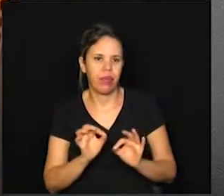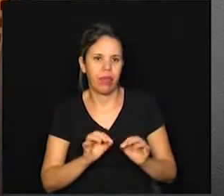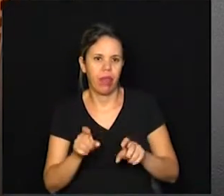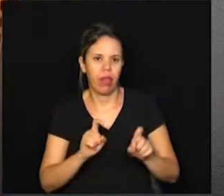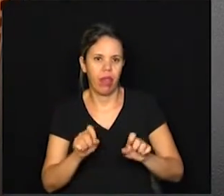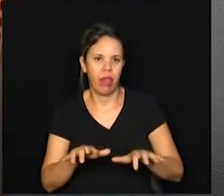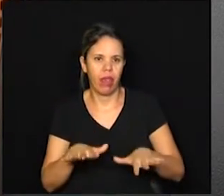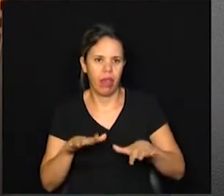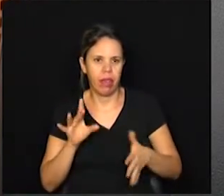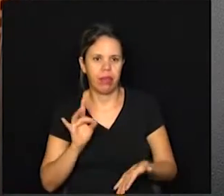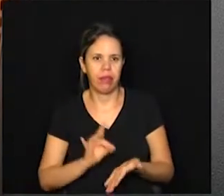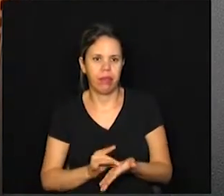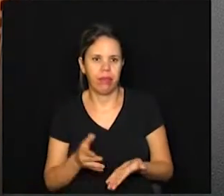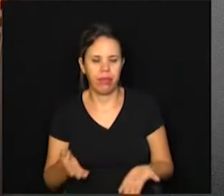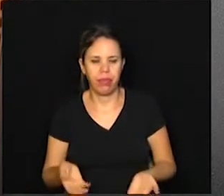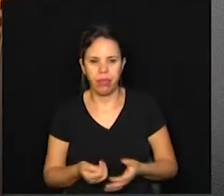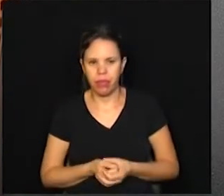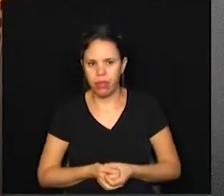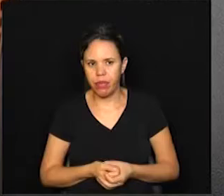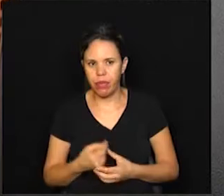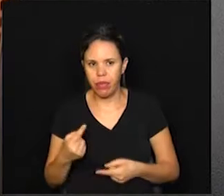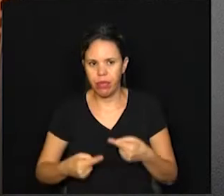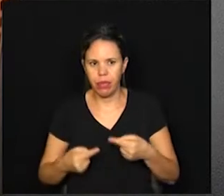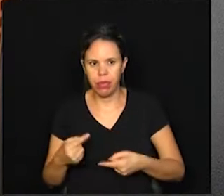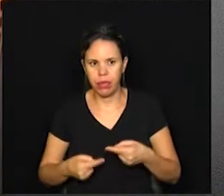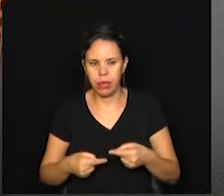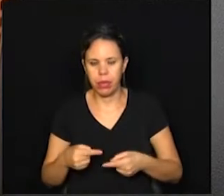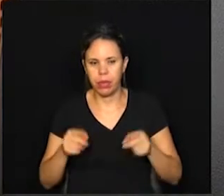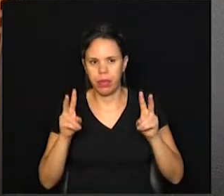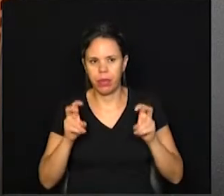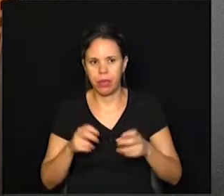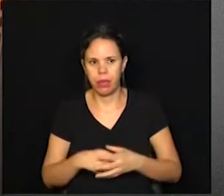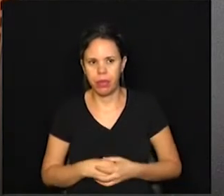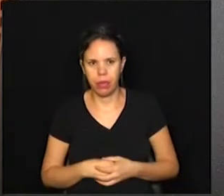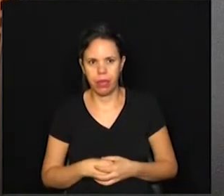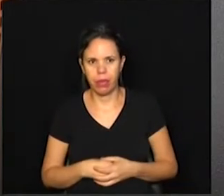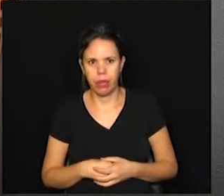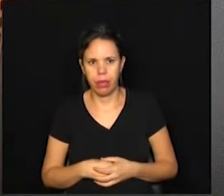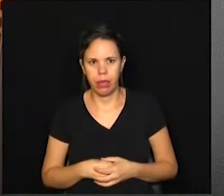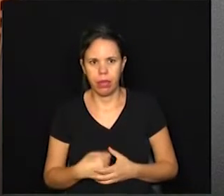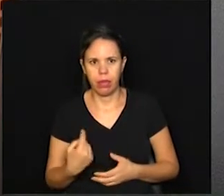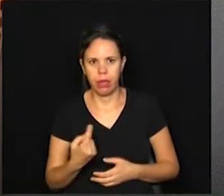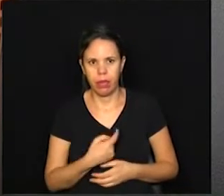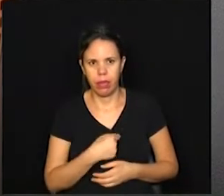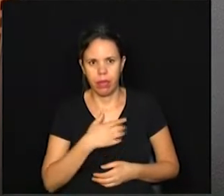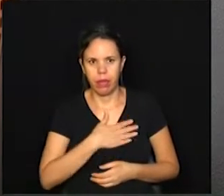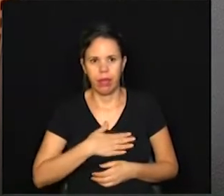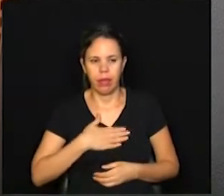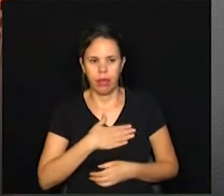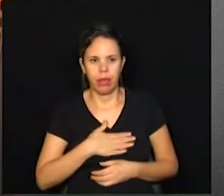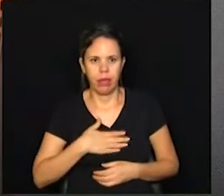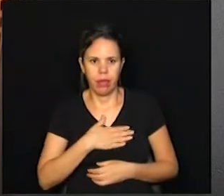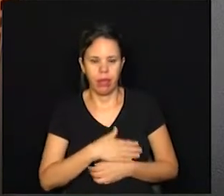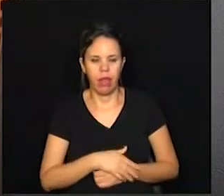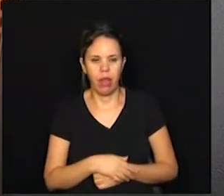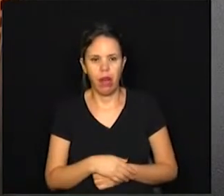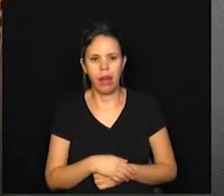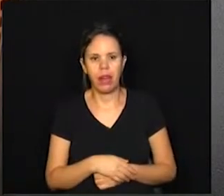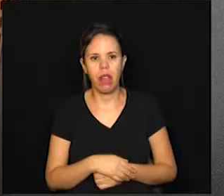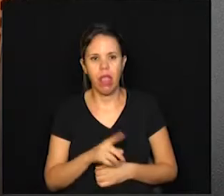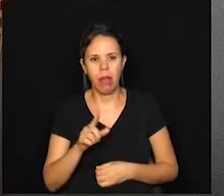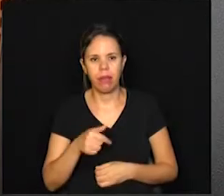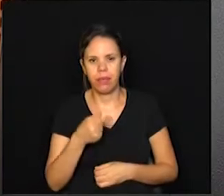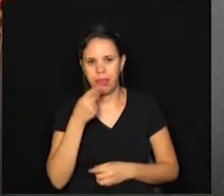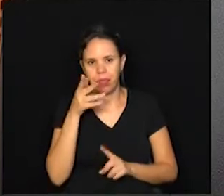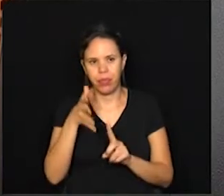audiência facultativa para discutirmos essa temática. E eu estou muito satisfeito com essa